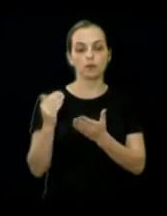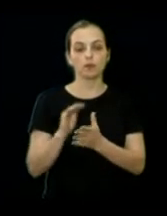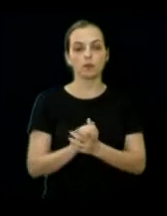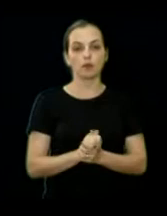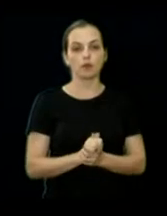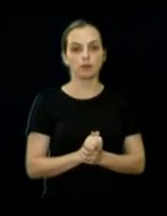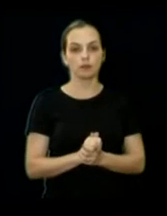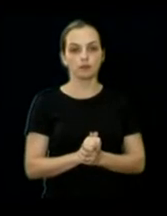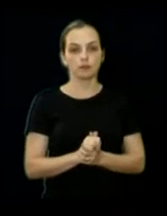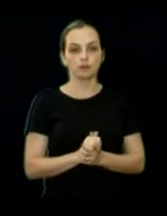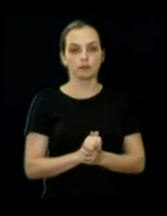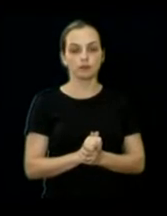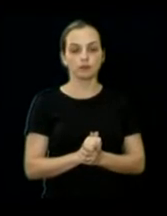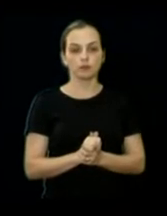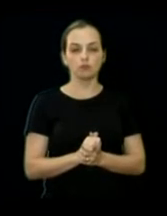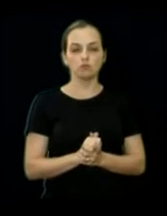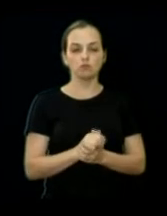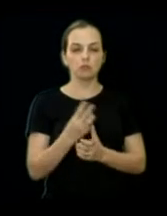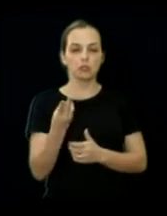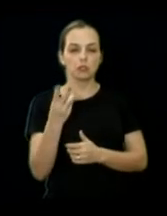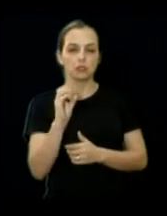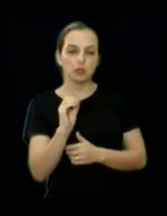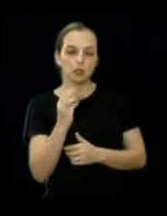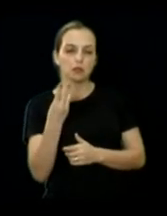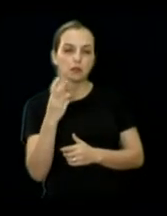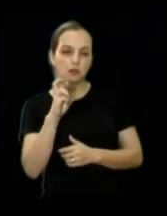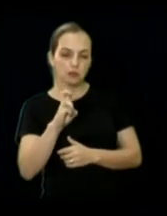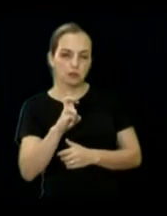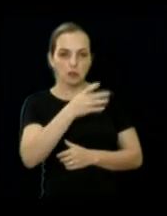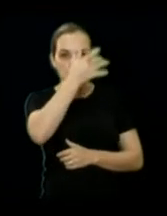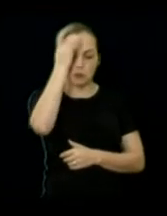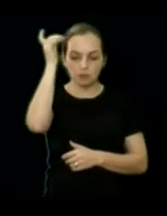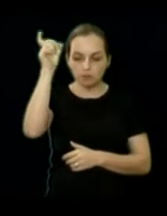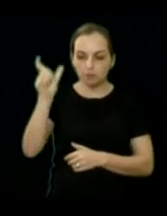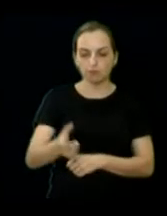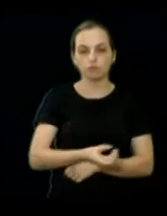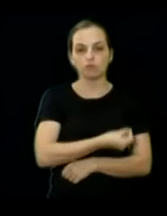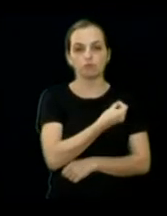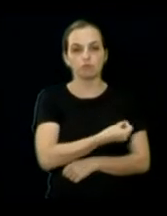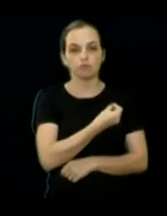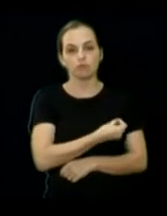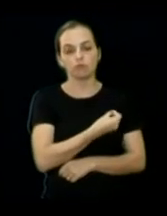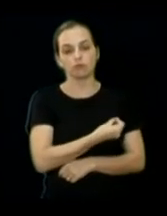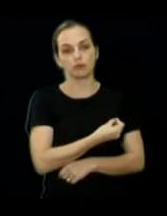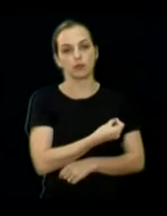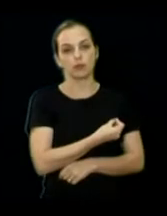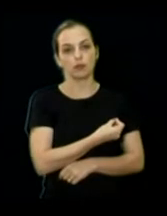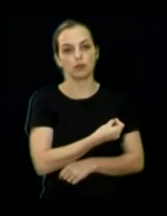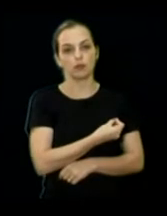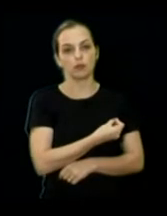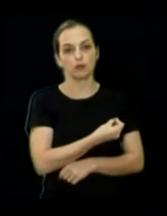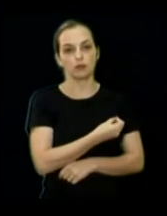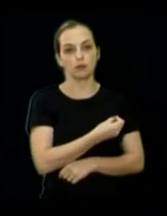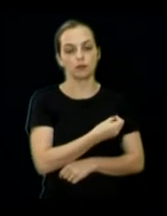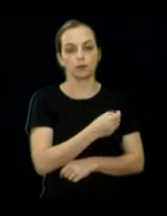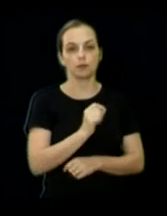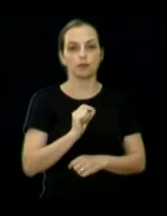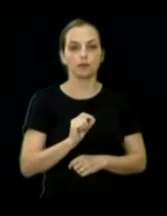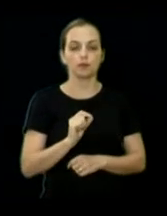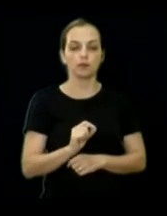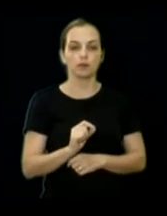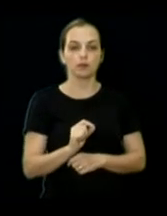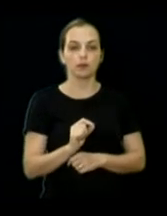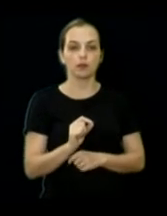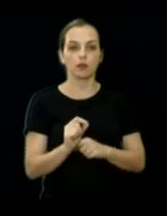Estava aí umas 30, 35 pessoas, mais ou menos. A próxima foto, por favor. Isso.